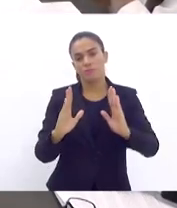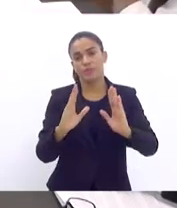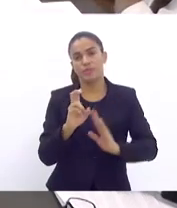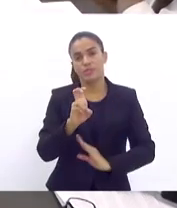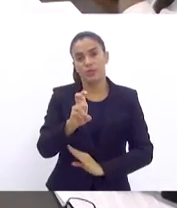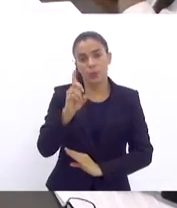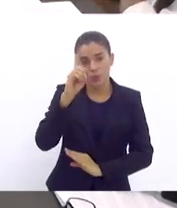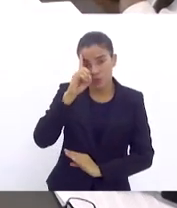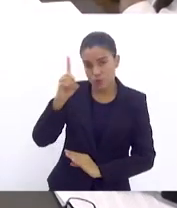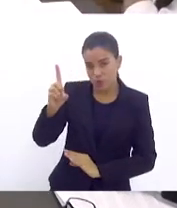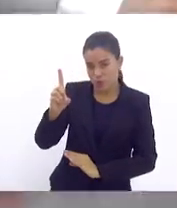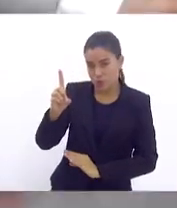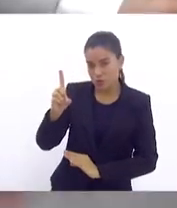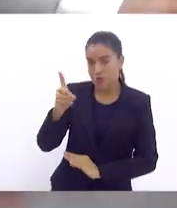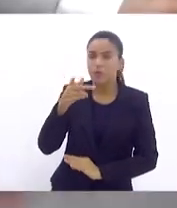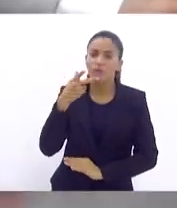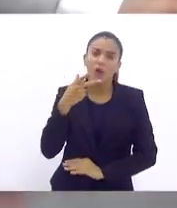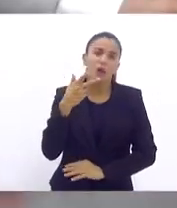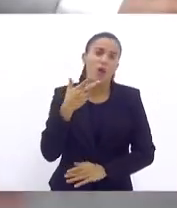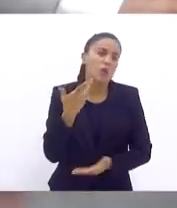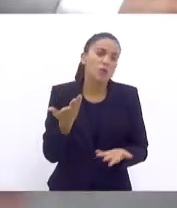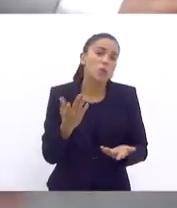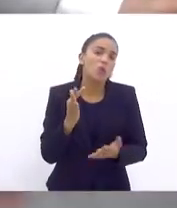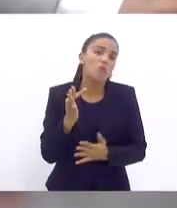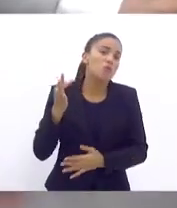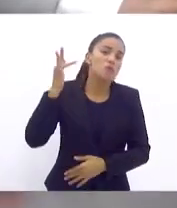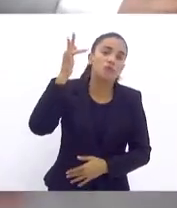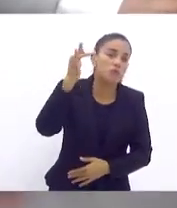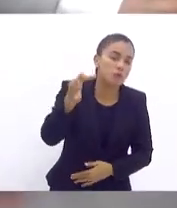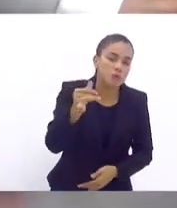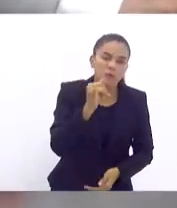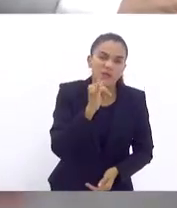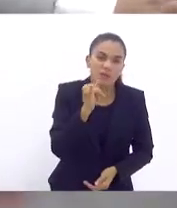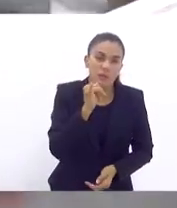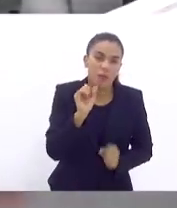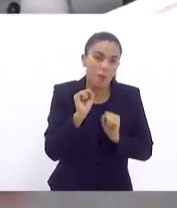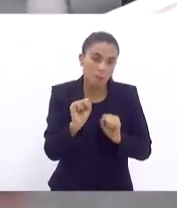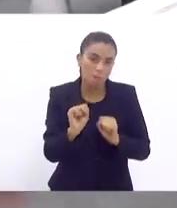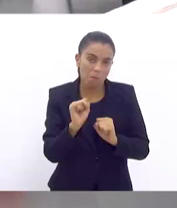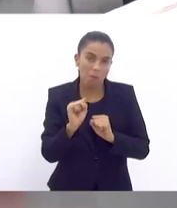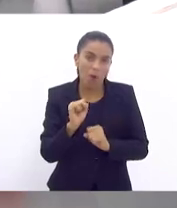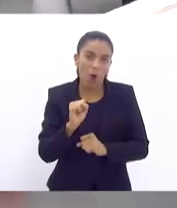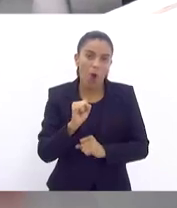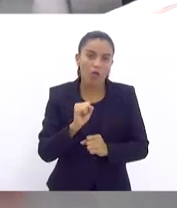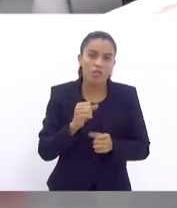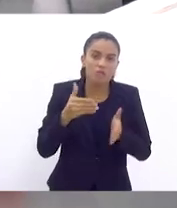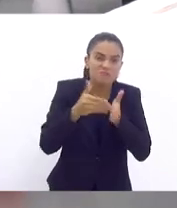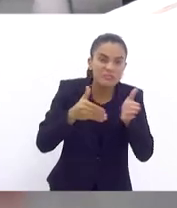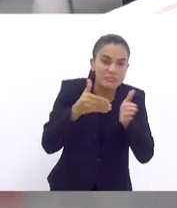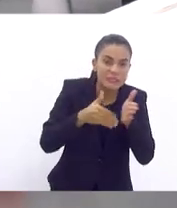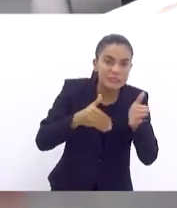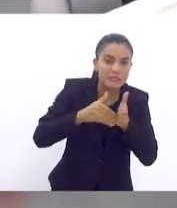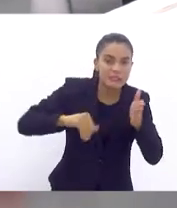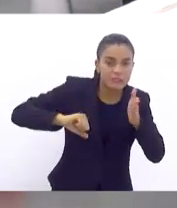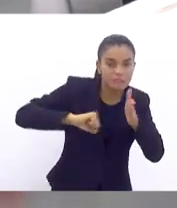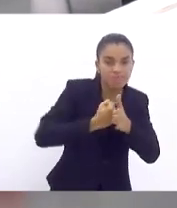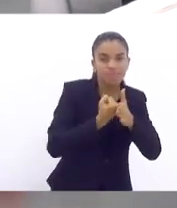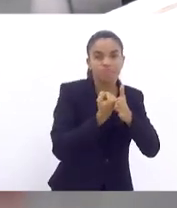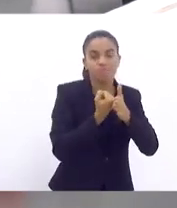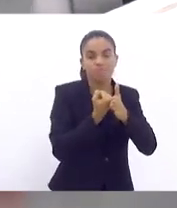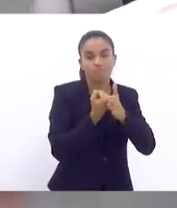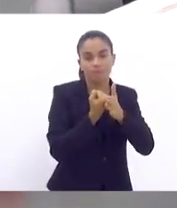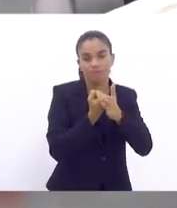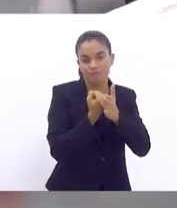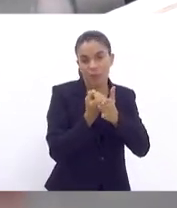referindo a essa presidência mas eventualmente alguma presidência algum dia pode fazer um juízo político de restringir censurar matéria bloquear